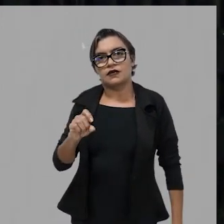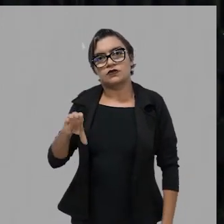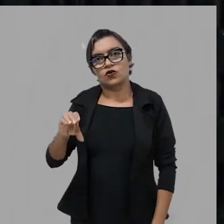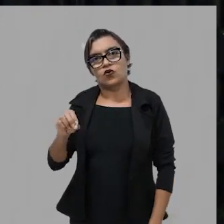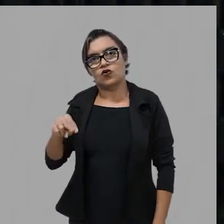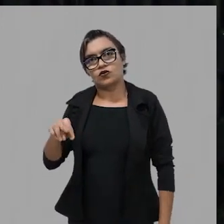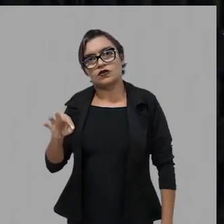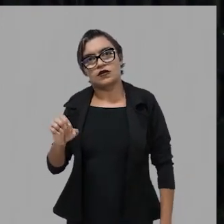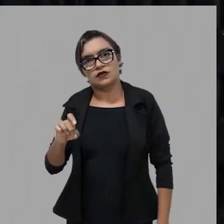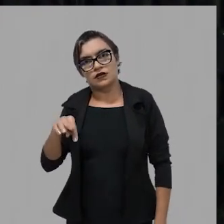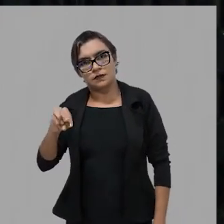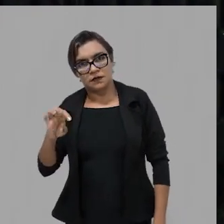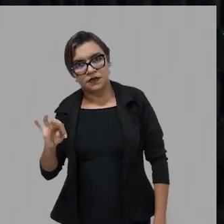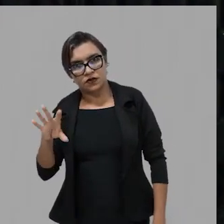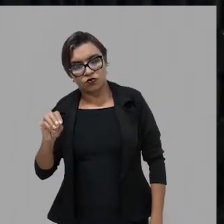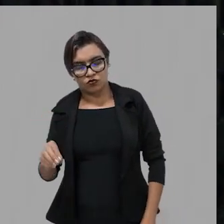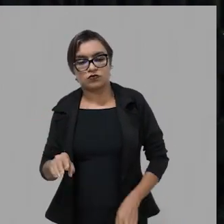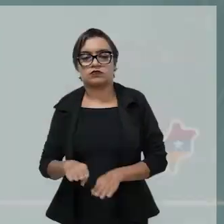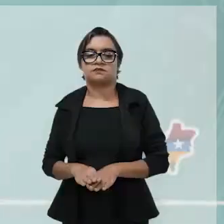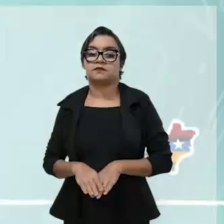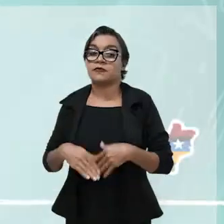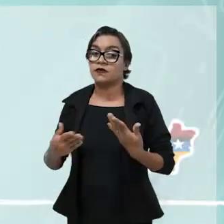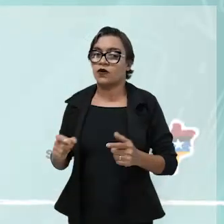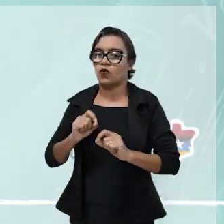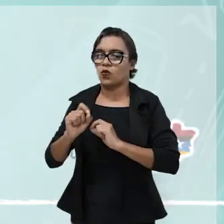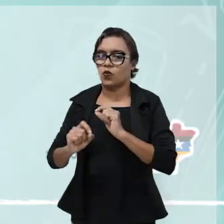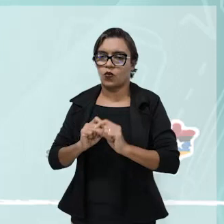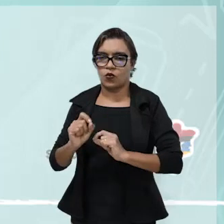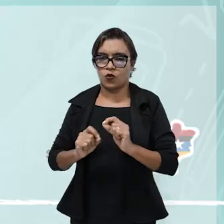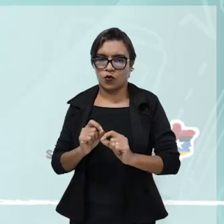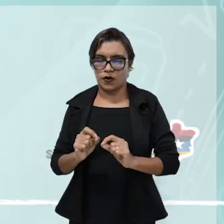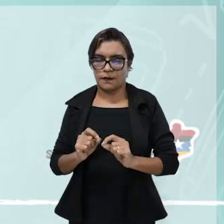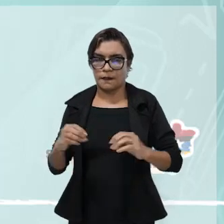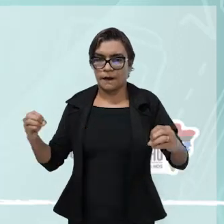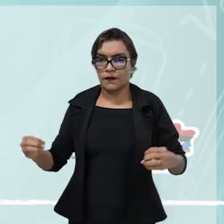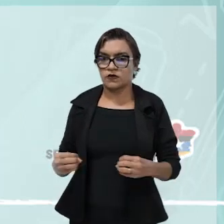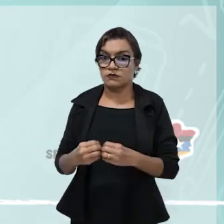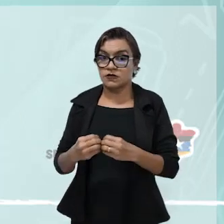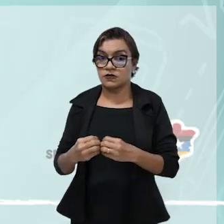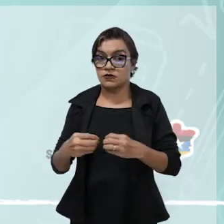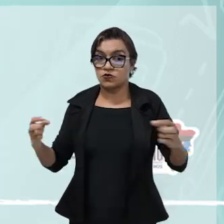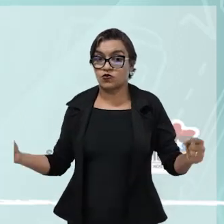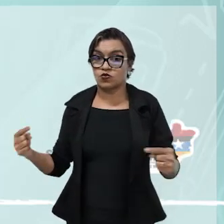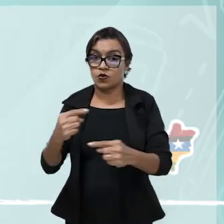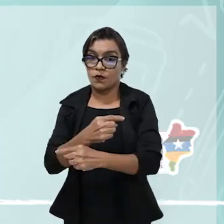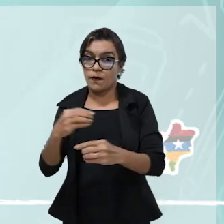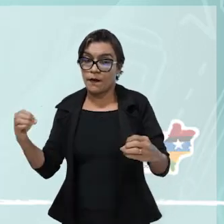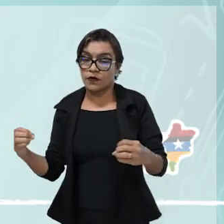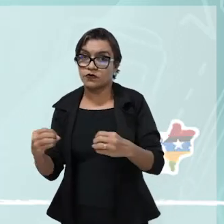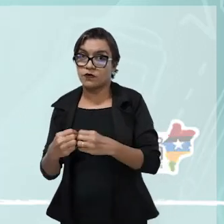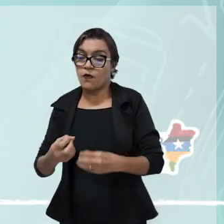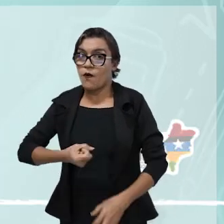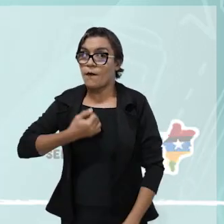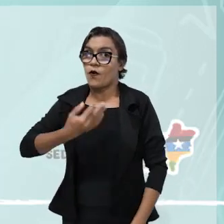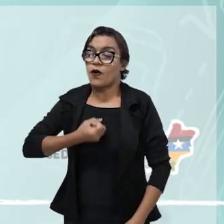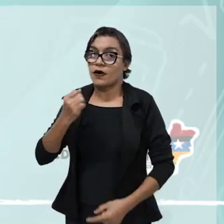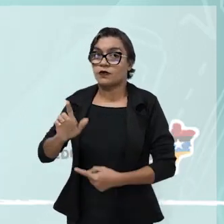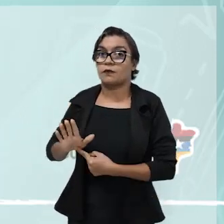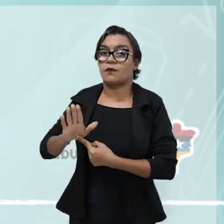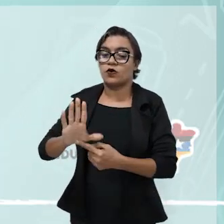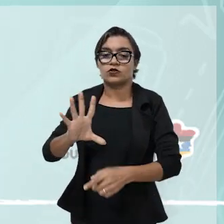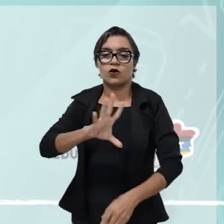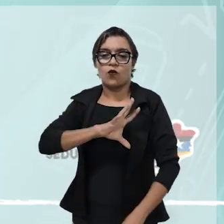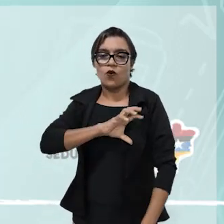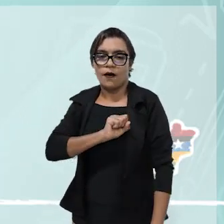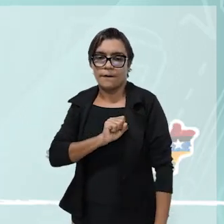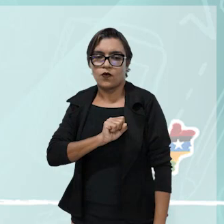conceito tão complexo como o amor. Por meio da aproximação dos opostos, o poeta nos traz uma série de afirmações sobre o amor que